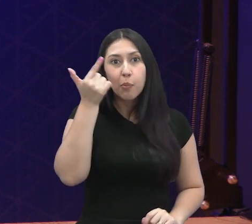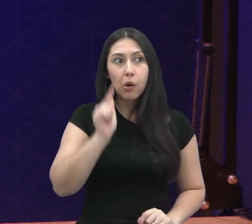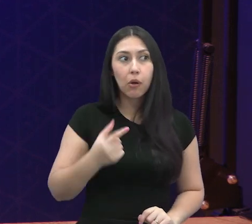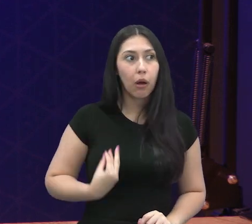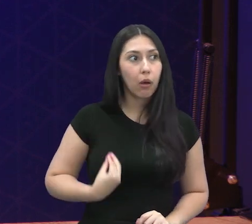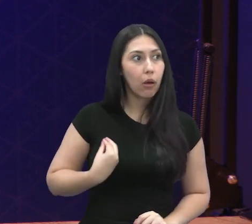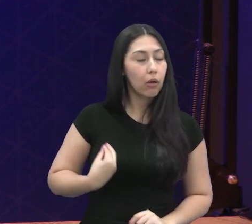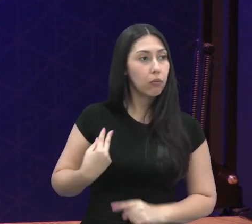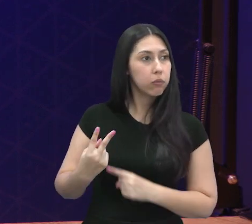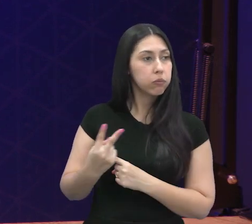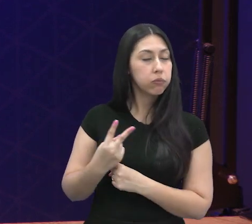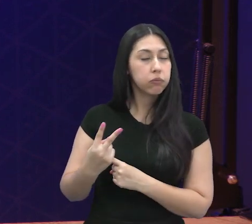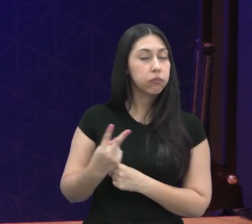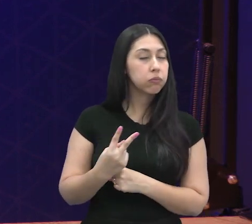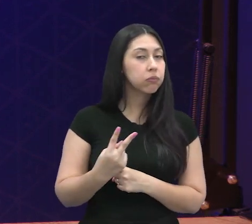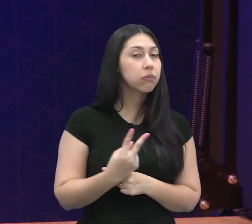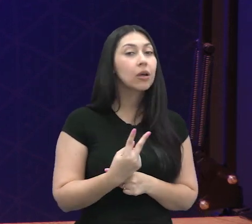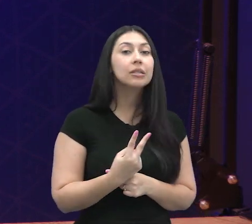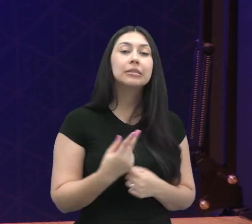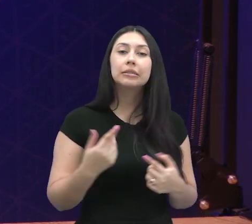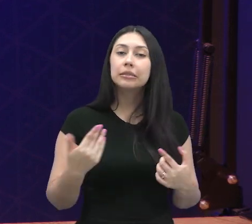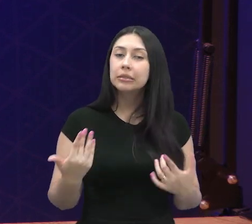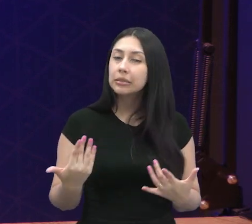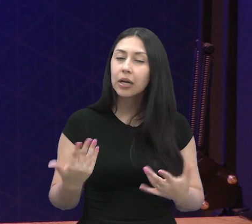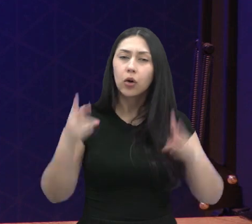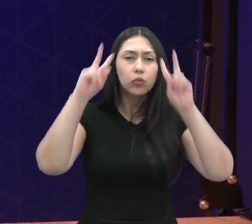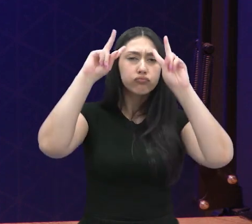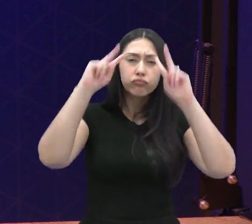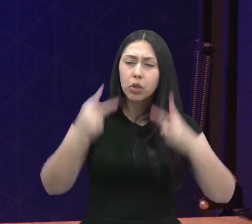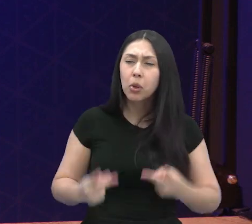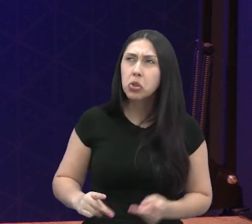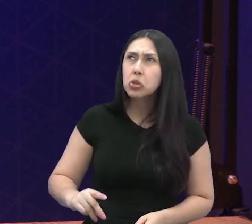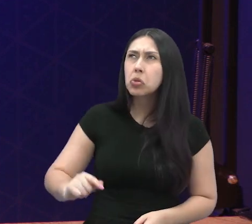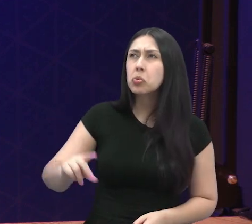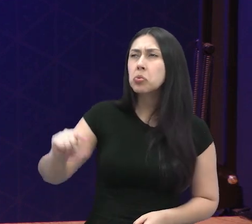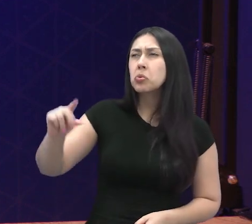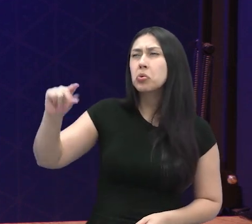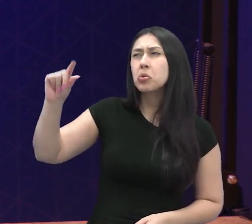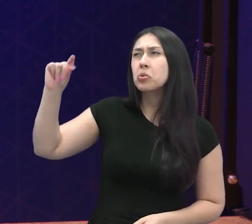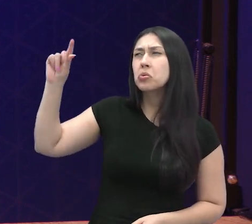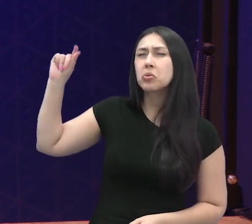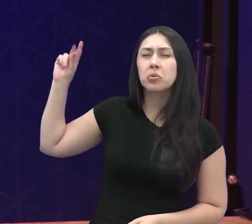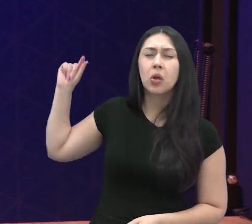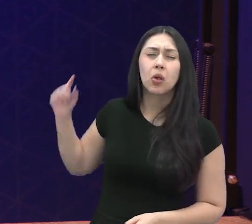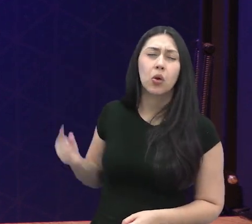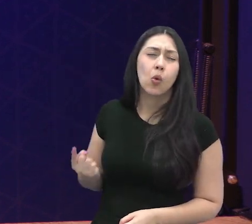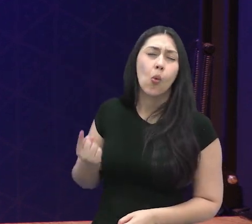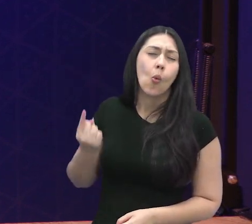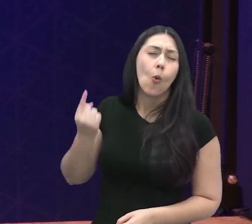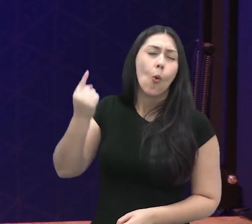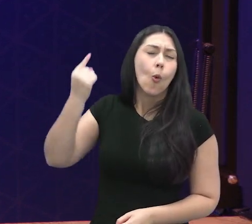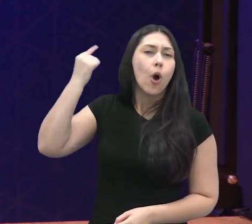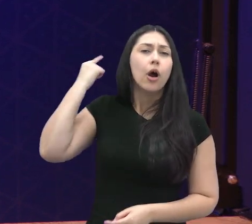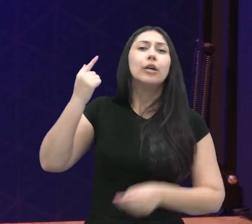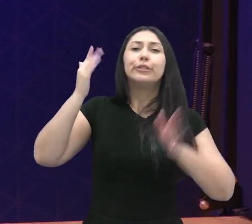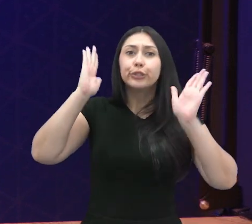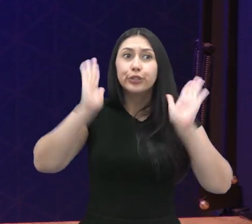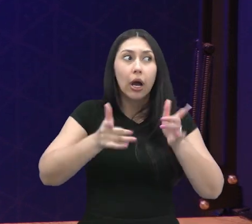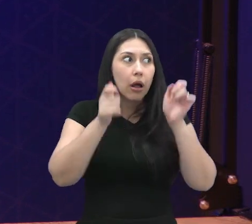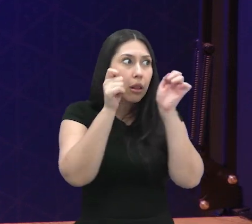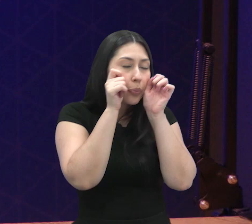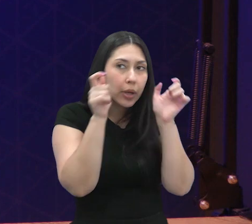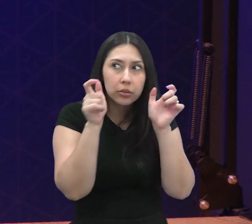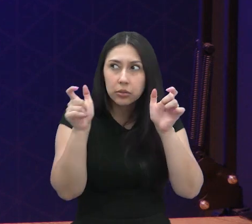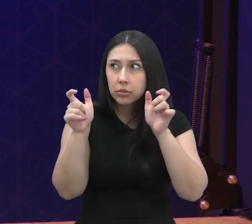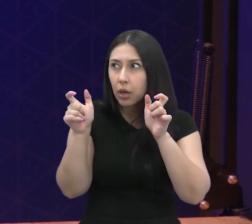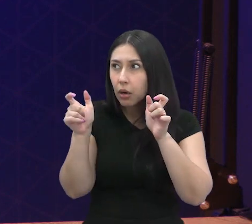nossa sobrevivência como espécie. Então, desde que o ser humano é ser humano, desde a pré-história, a gente sempre esteve